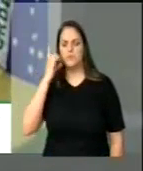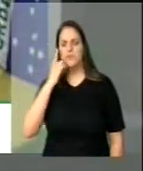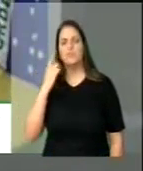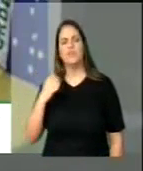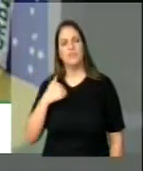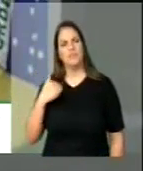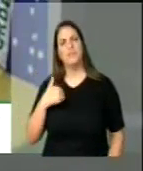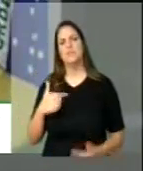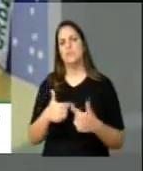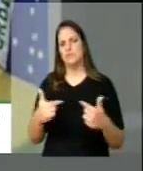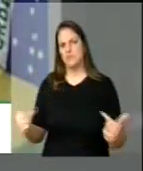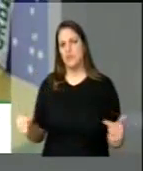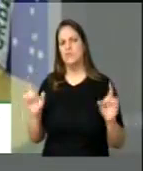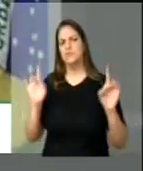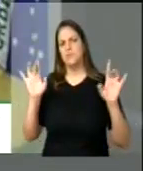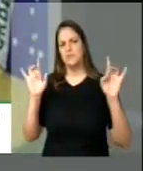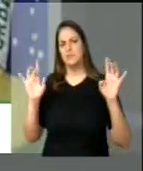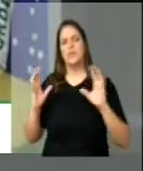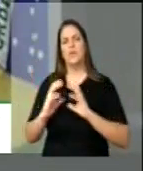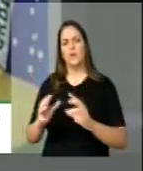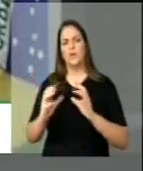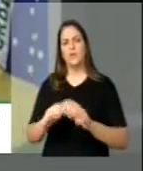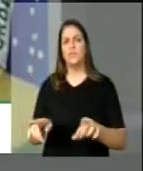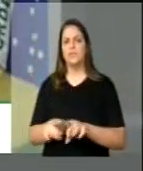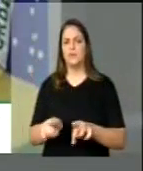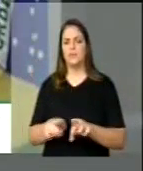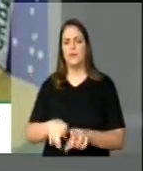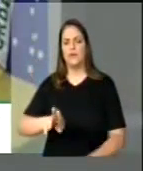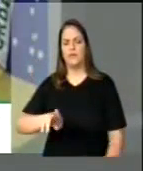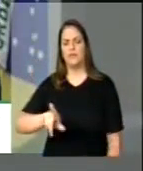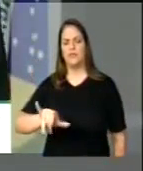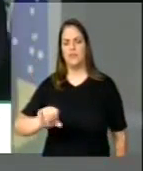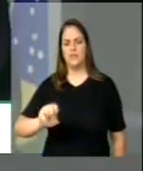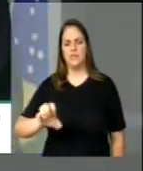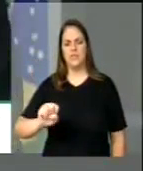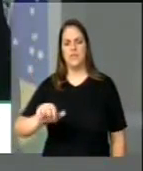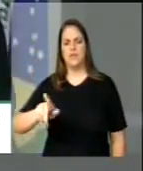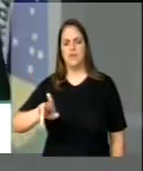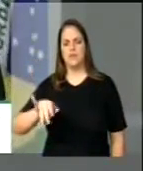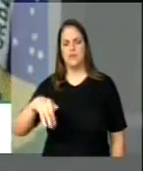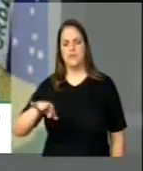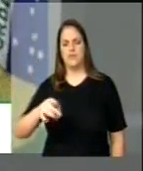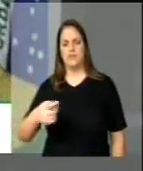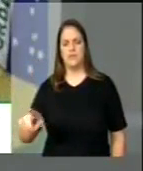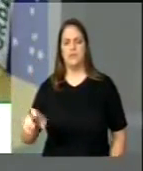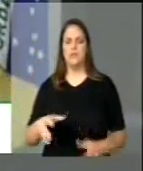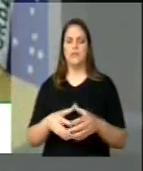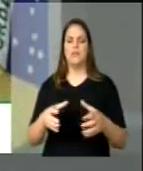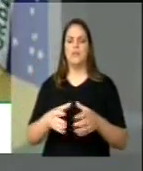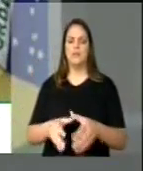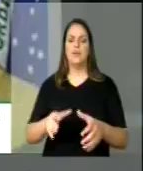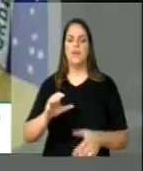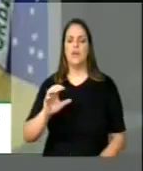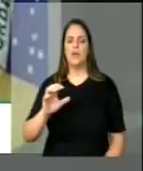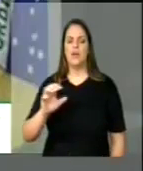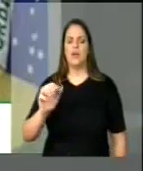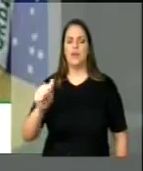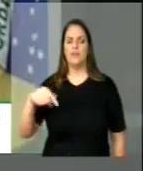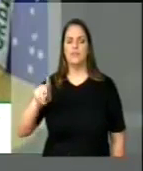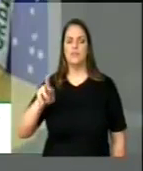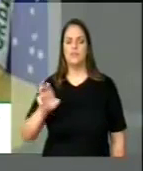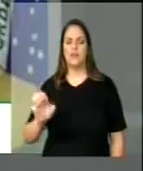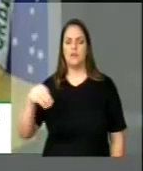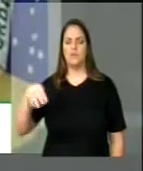o privilégio e a honra de conviver com o doutor Ulisses Guimarães, André Franco Montoro, Mário Covas,